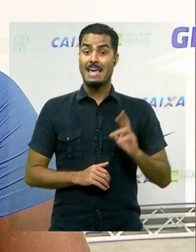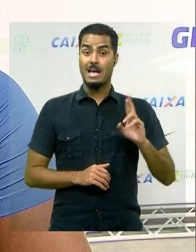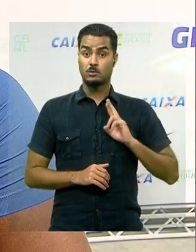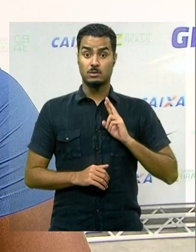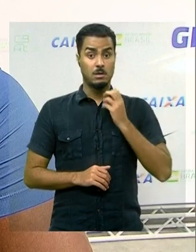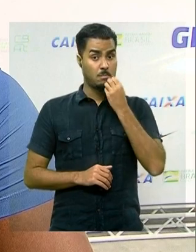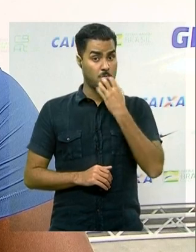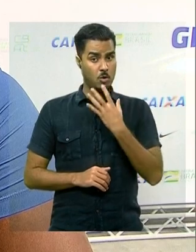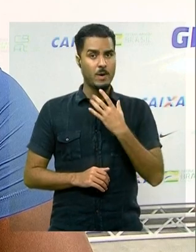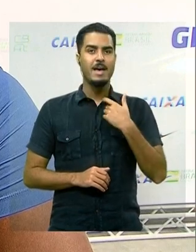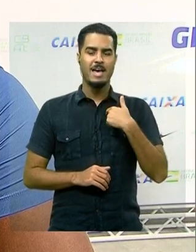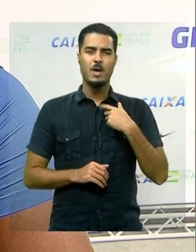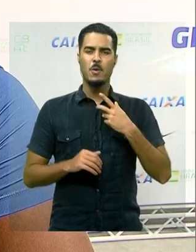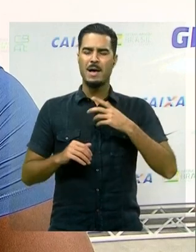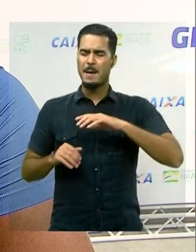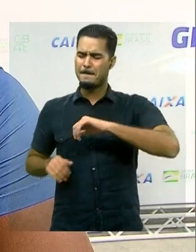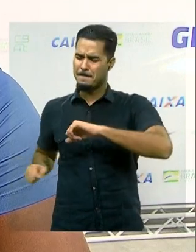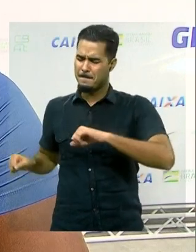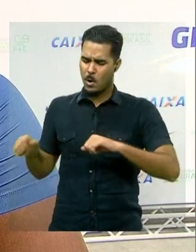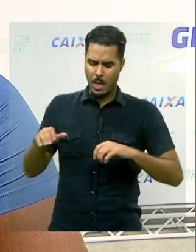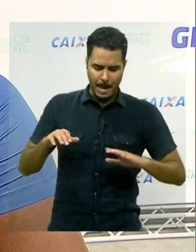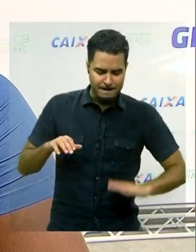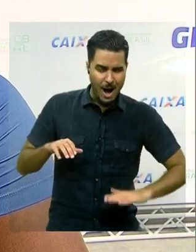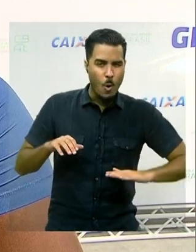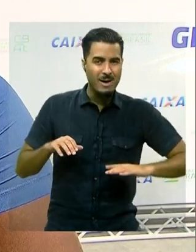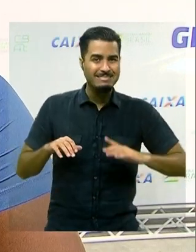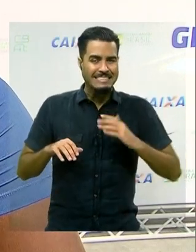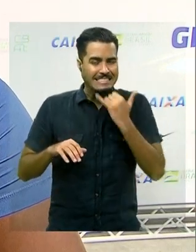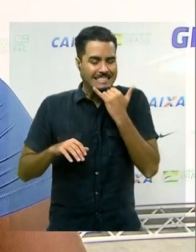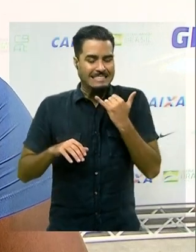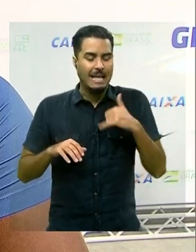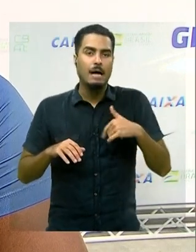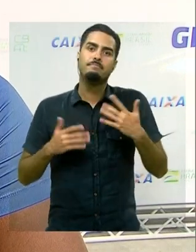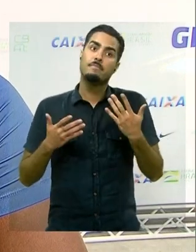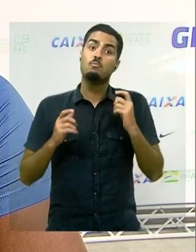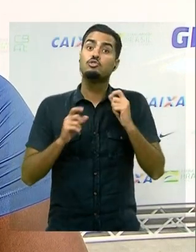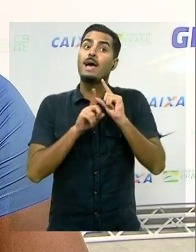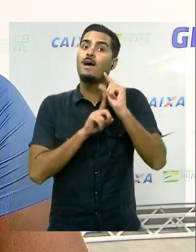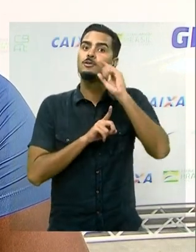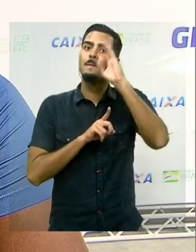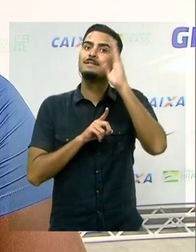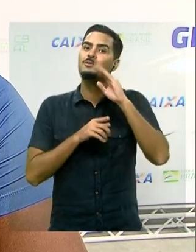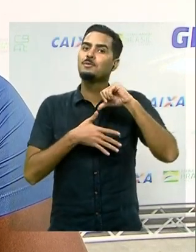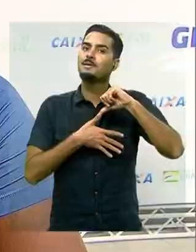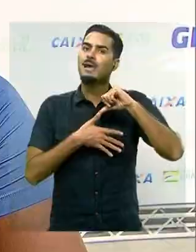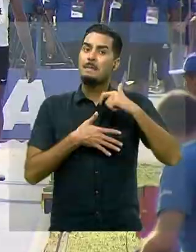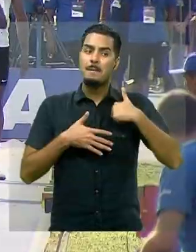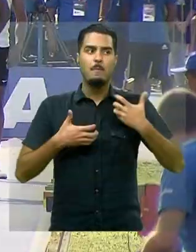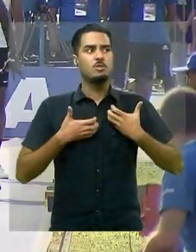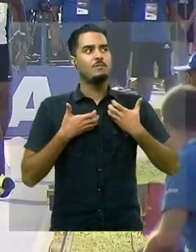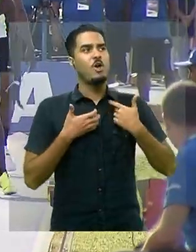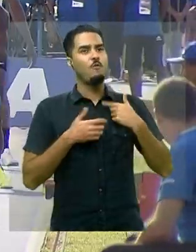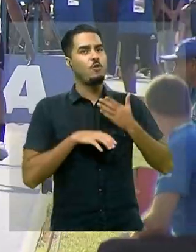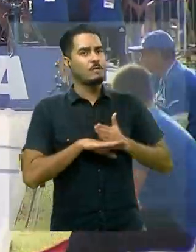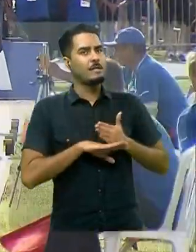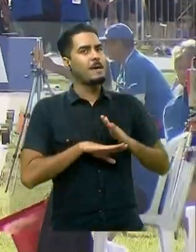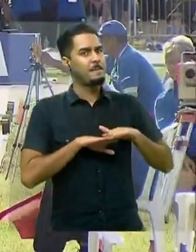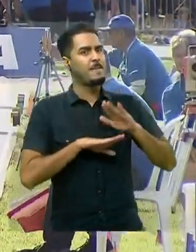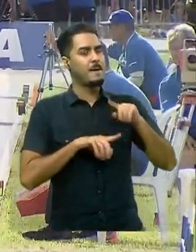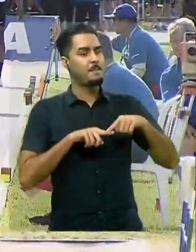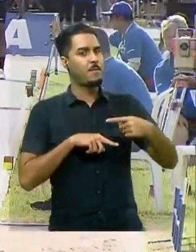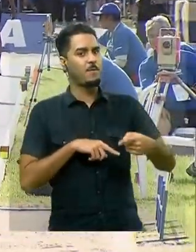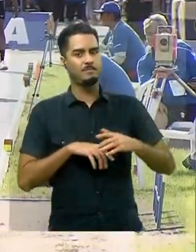sabendo que queimei um que dava recorde brasileiro e sul-americano, mas isso é o que me motiva para treinar mais para os próximos campeonatos. No salto em